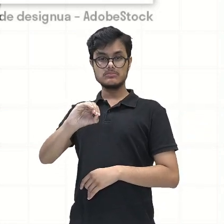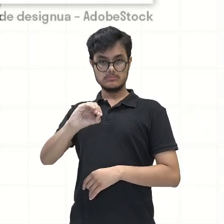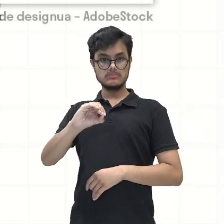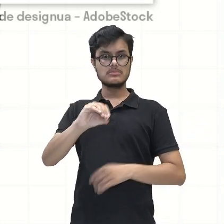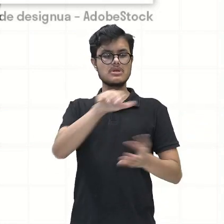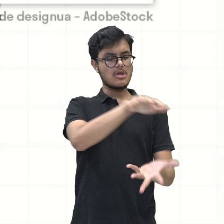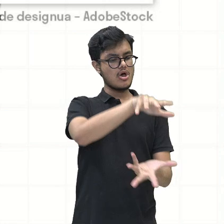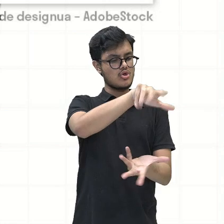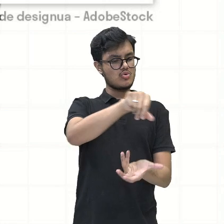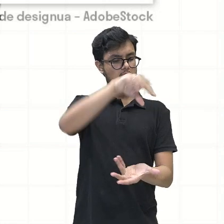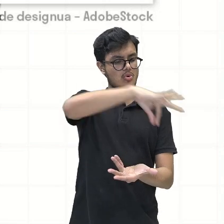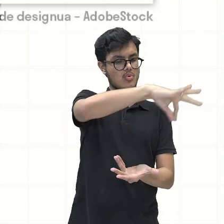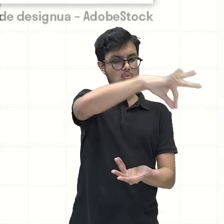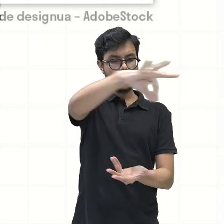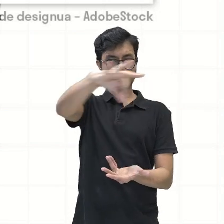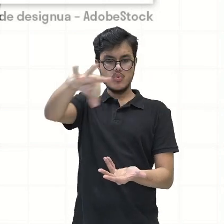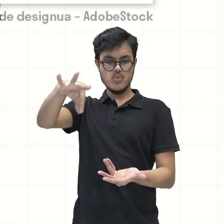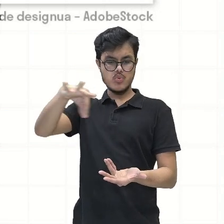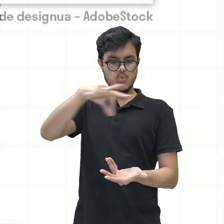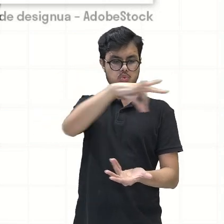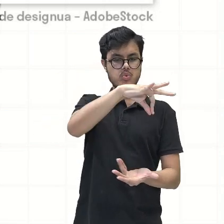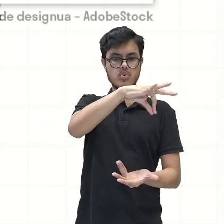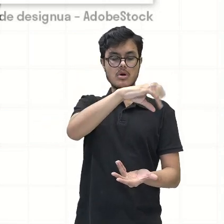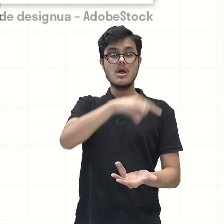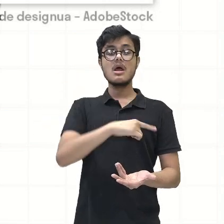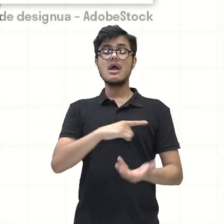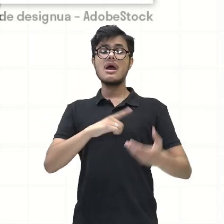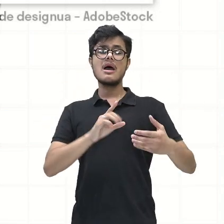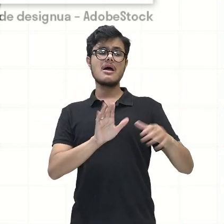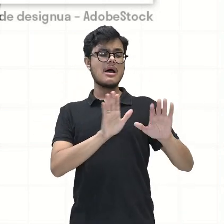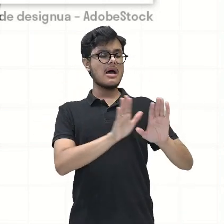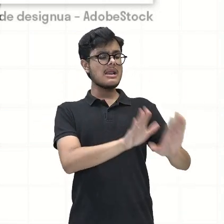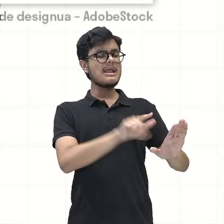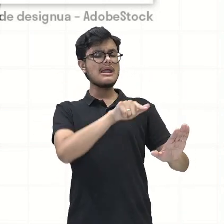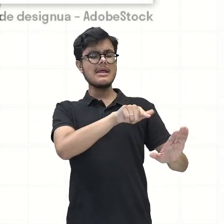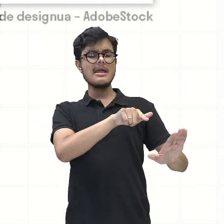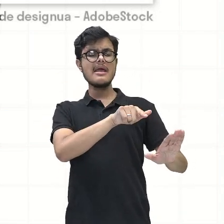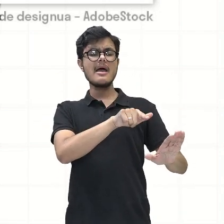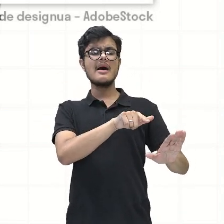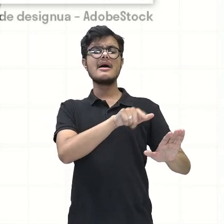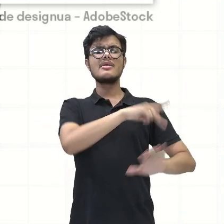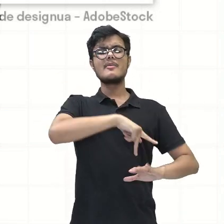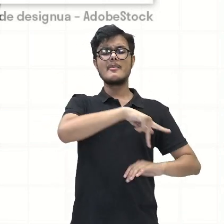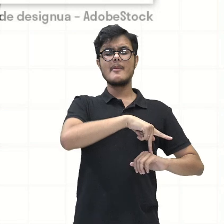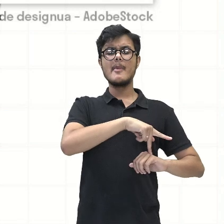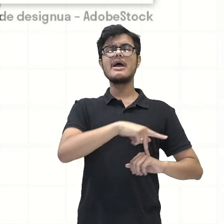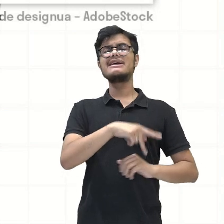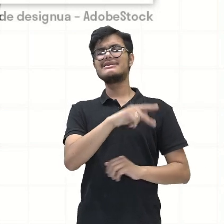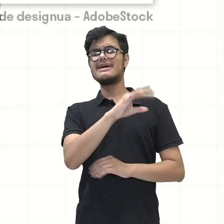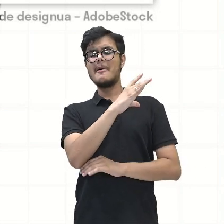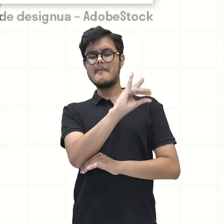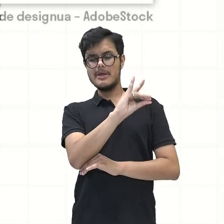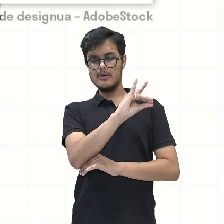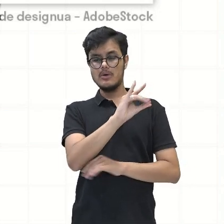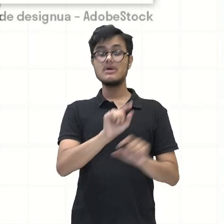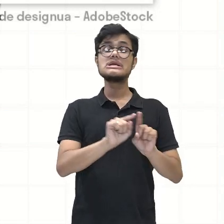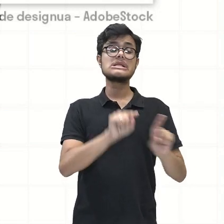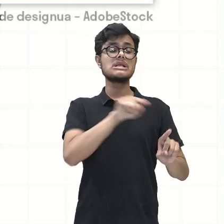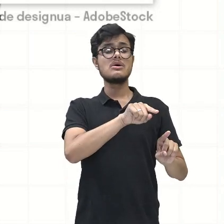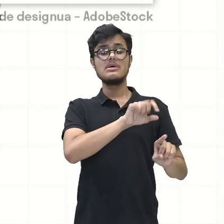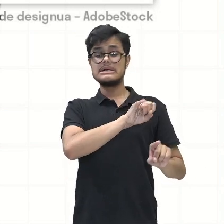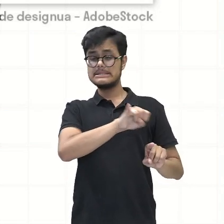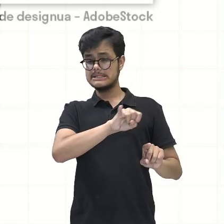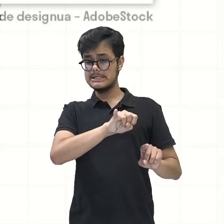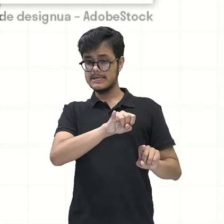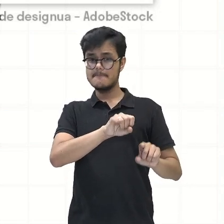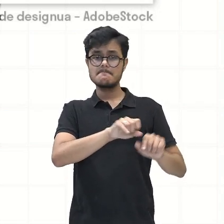Oceano Pacífico, tá? Nas proximidades do Peru. Então, quando há a ocorrência do fenômeno do